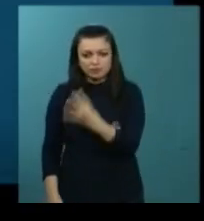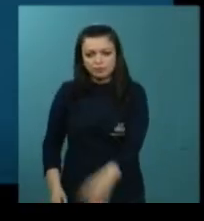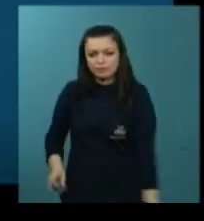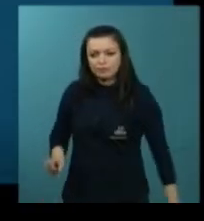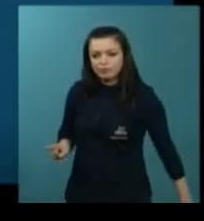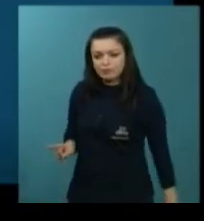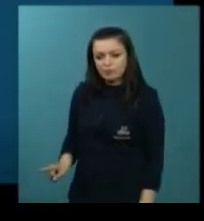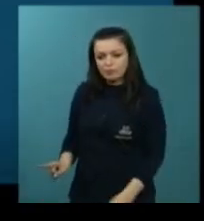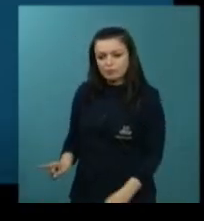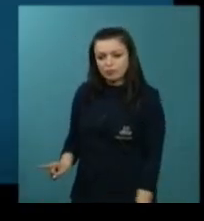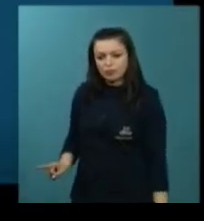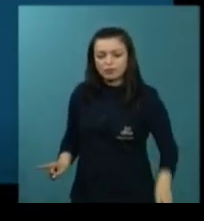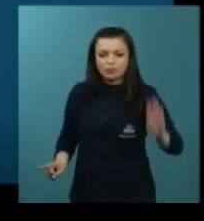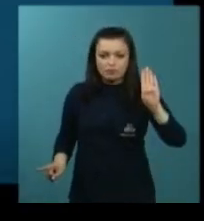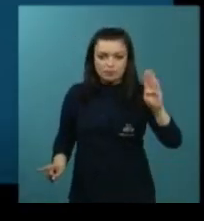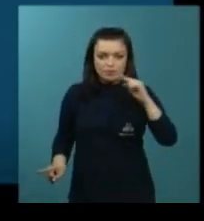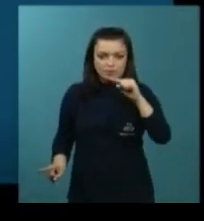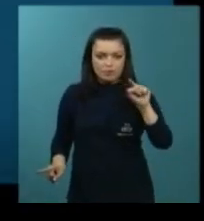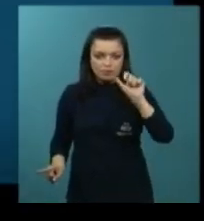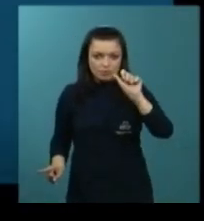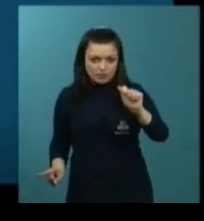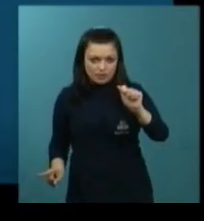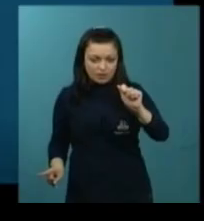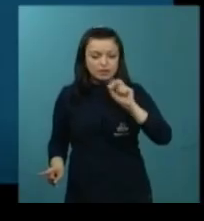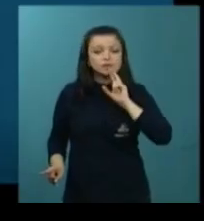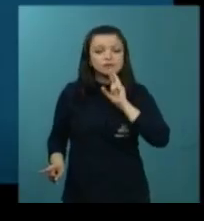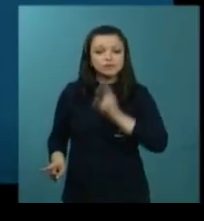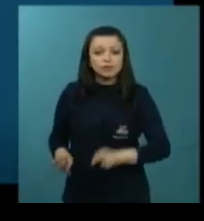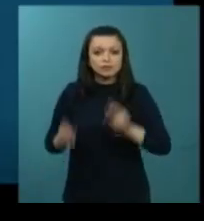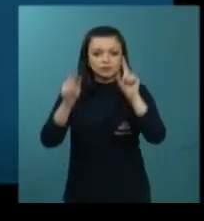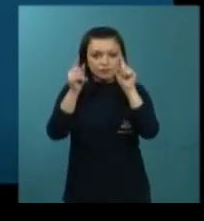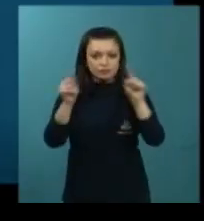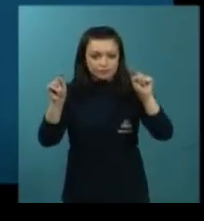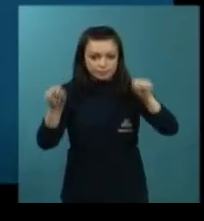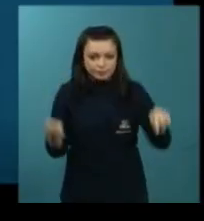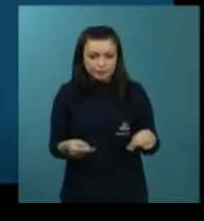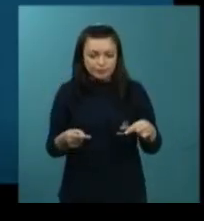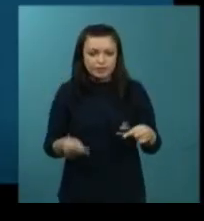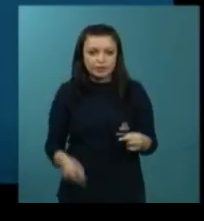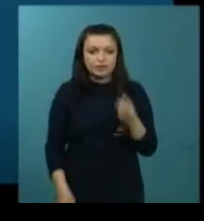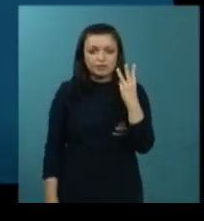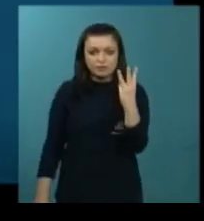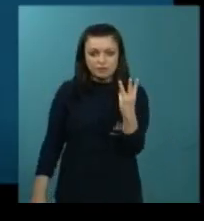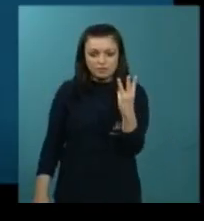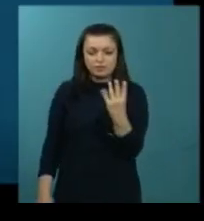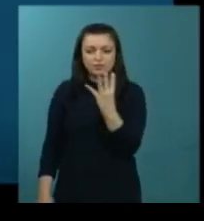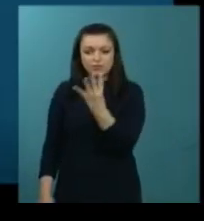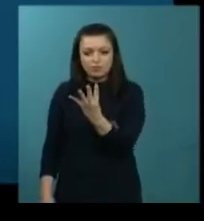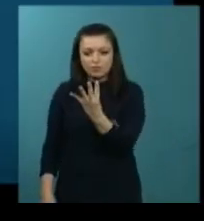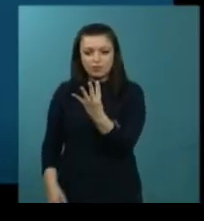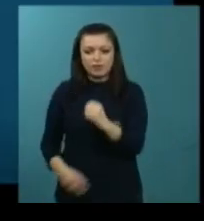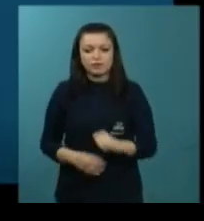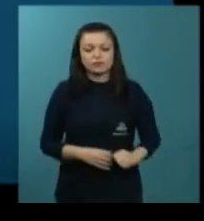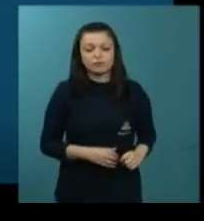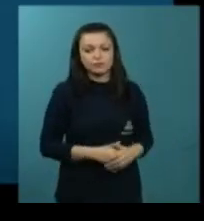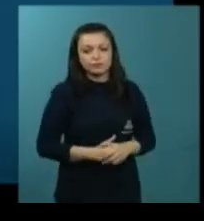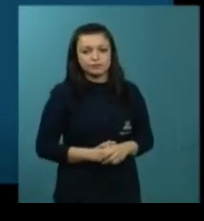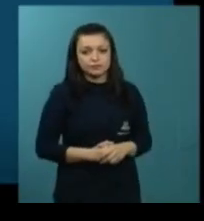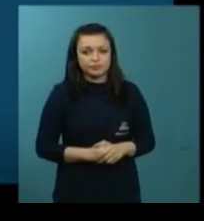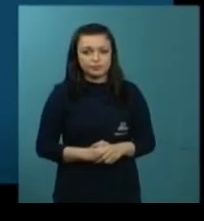4. Então, B menos A é um conjunto formado pelos elementos 3